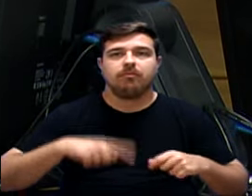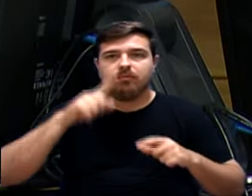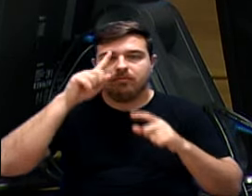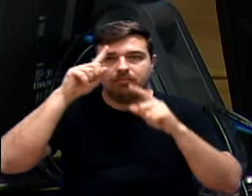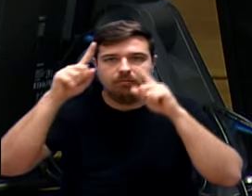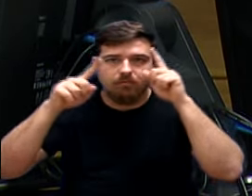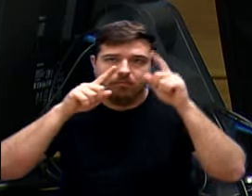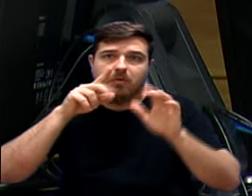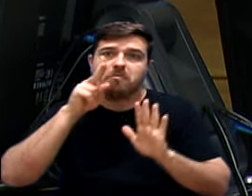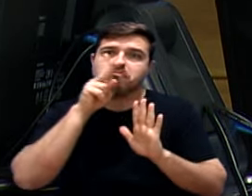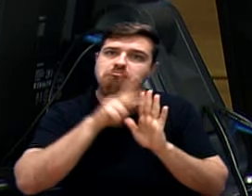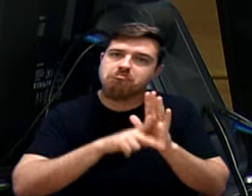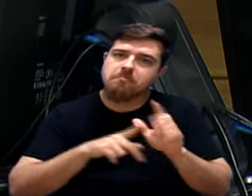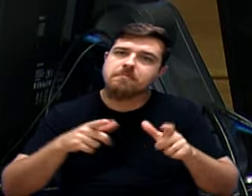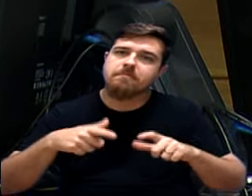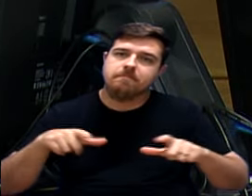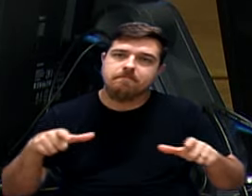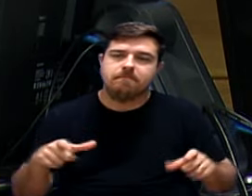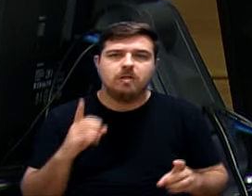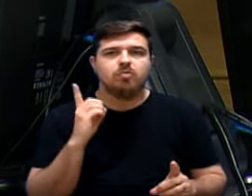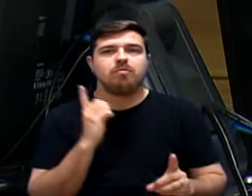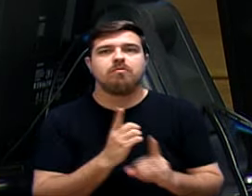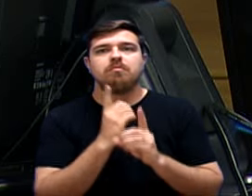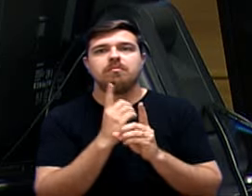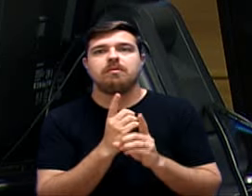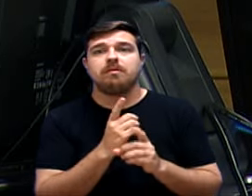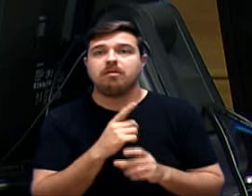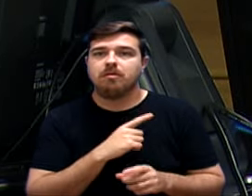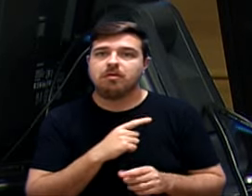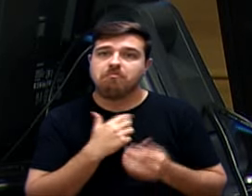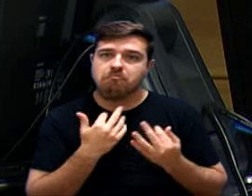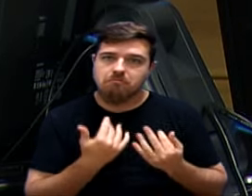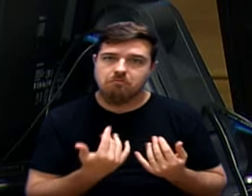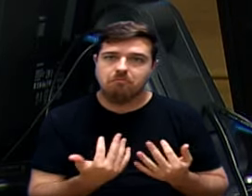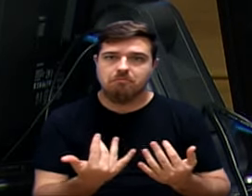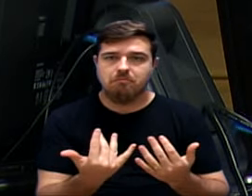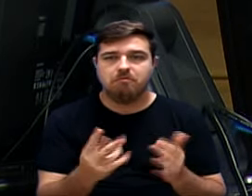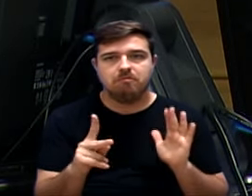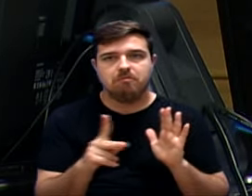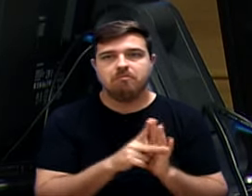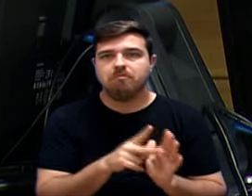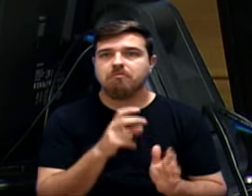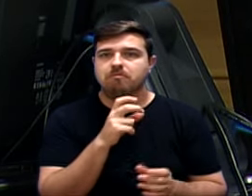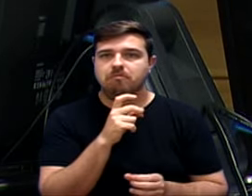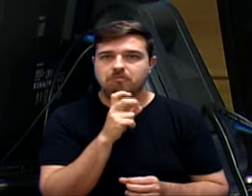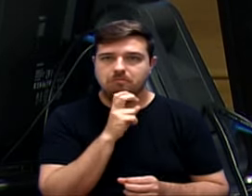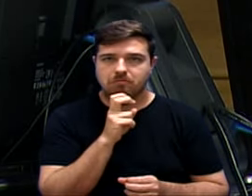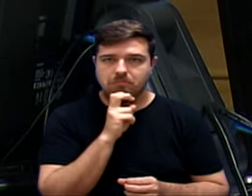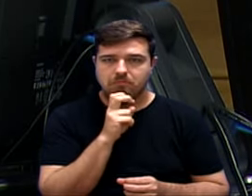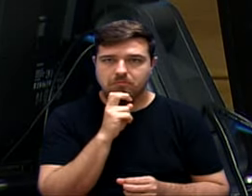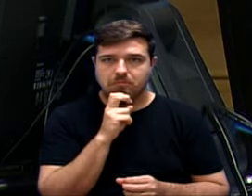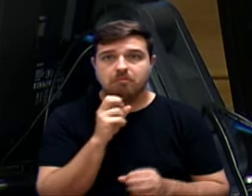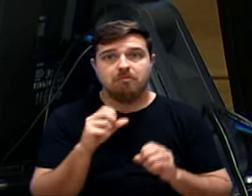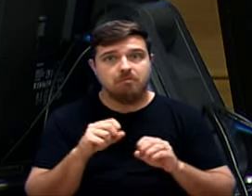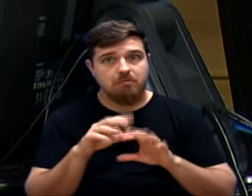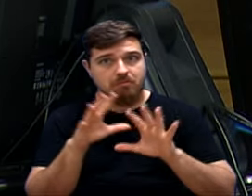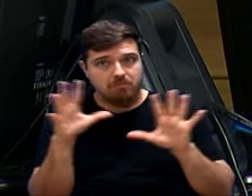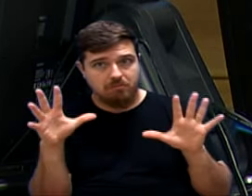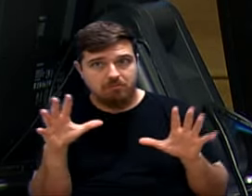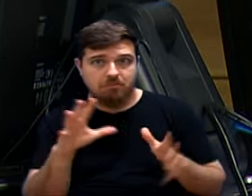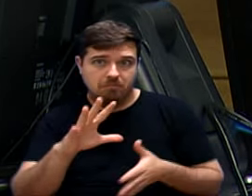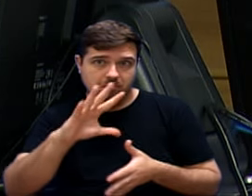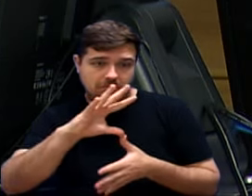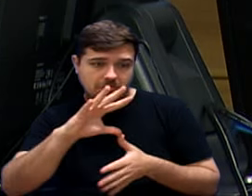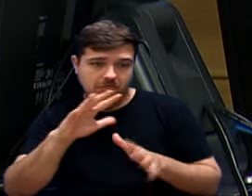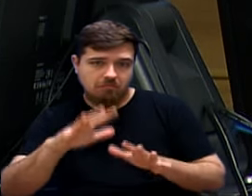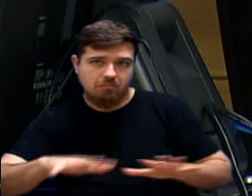grande onde identificasse a cobertura vegetal da cidade deixar claro numa planta isso em